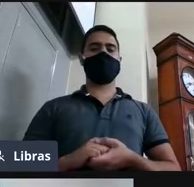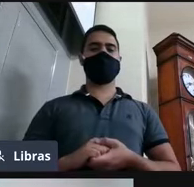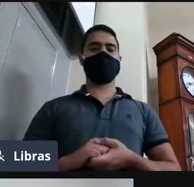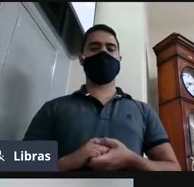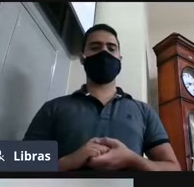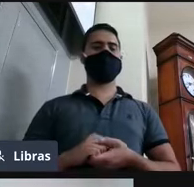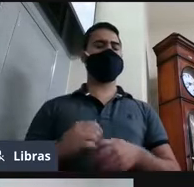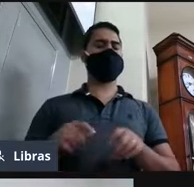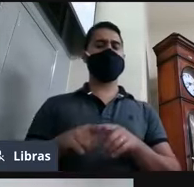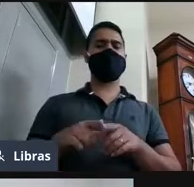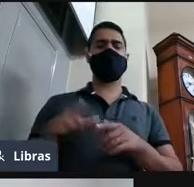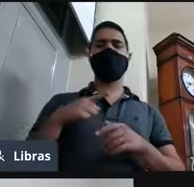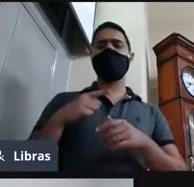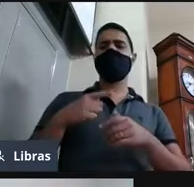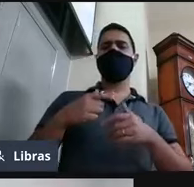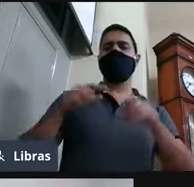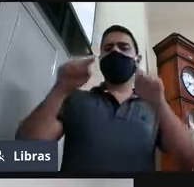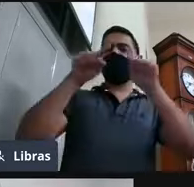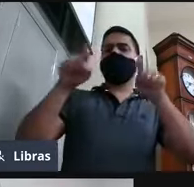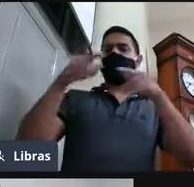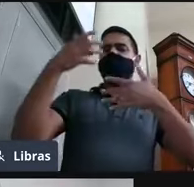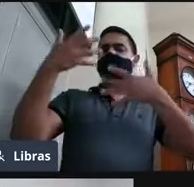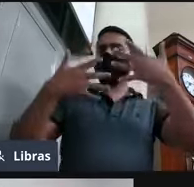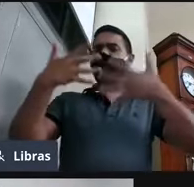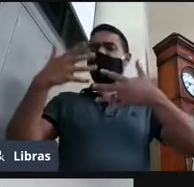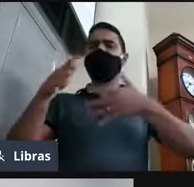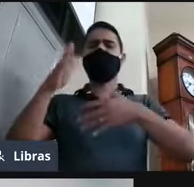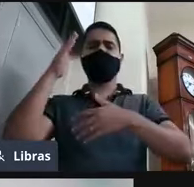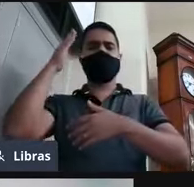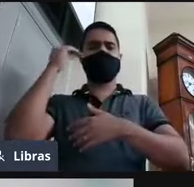o portal da transparência, que já havia sido